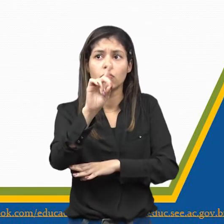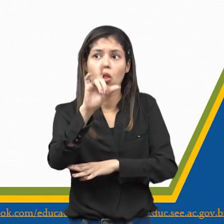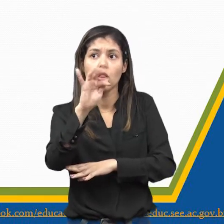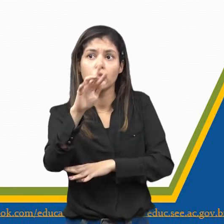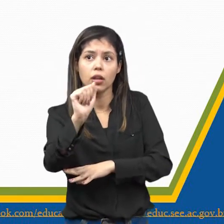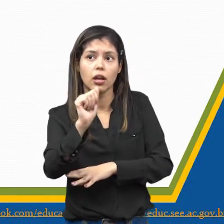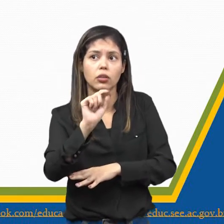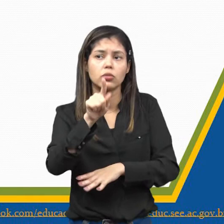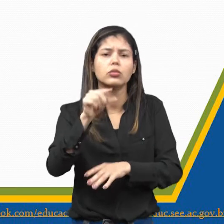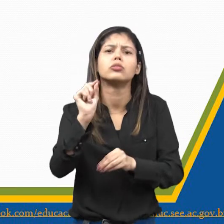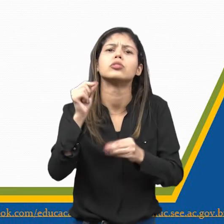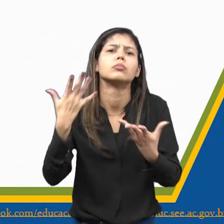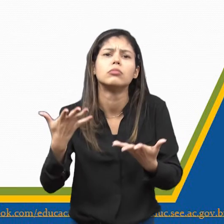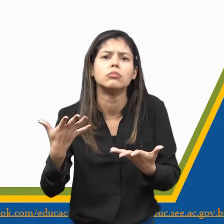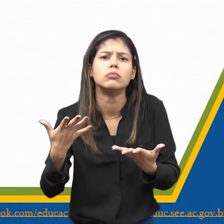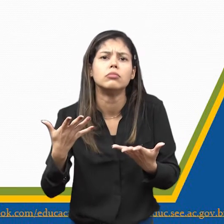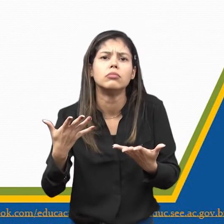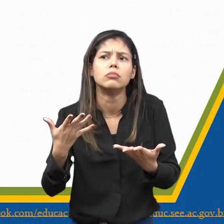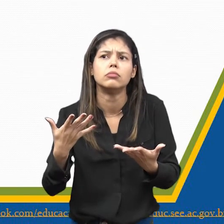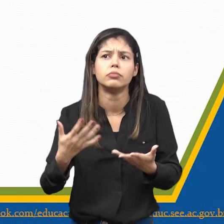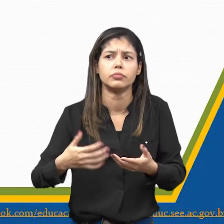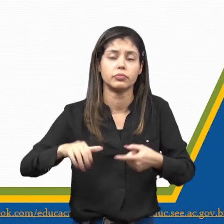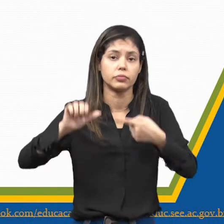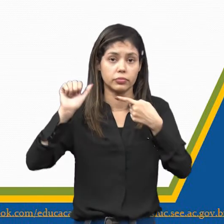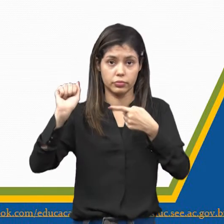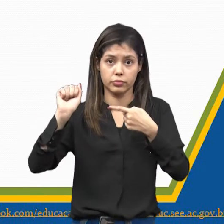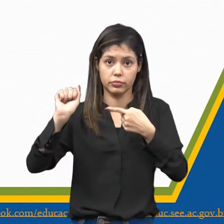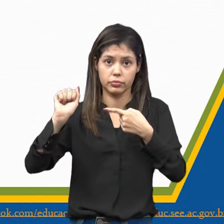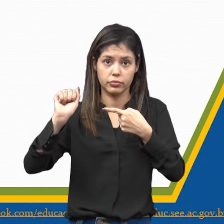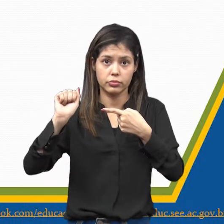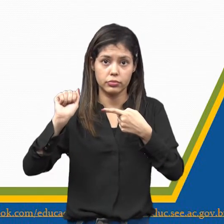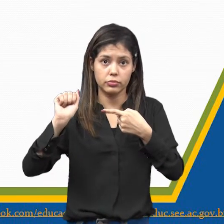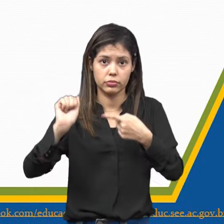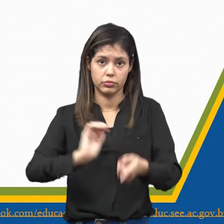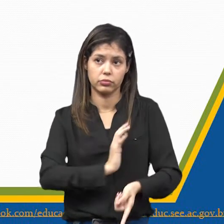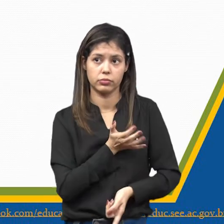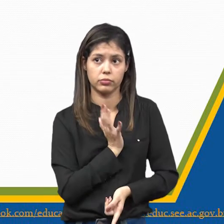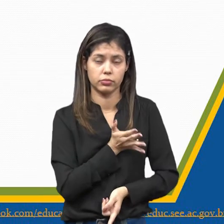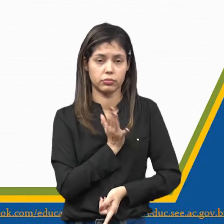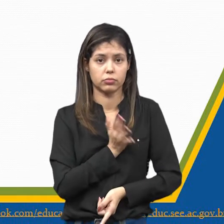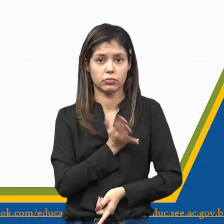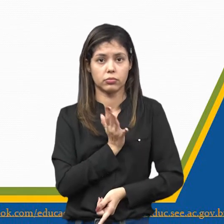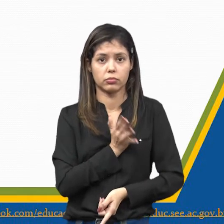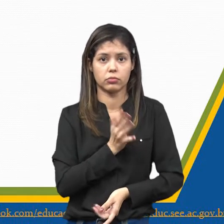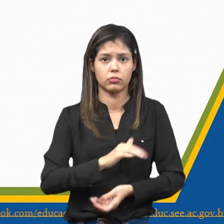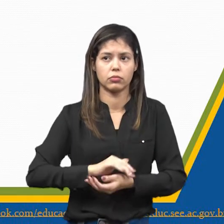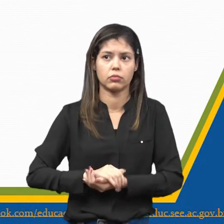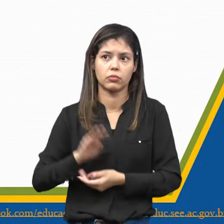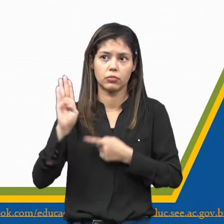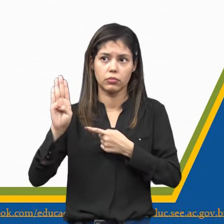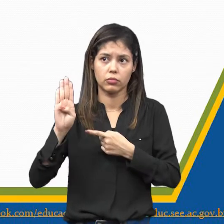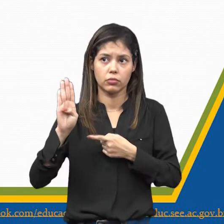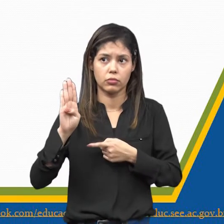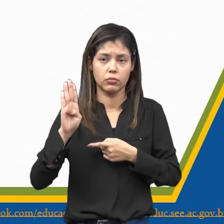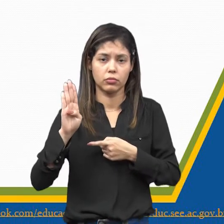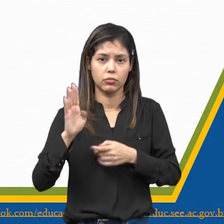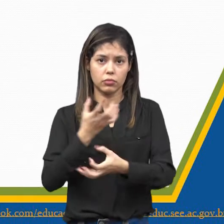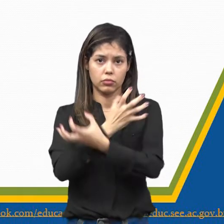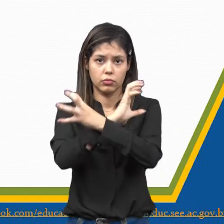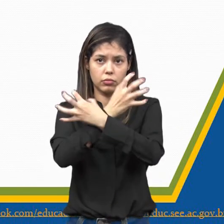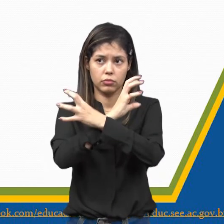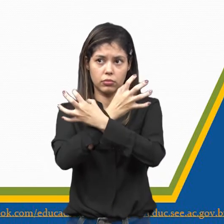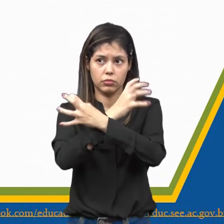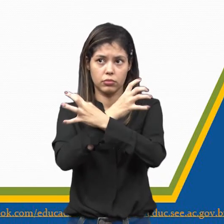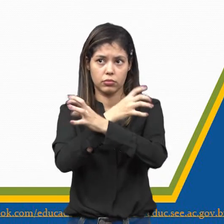voluntária é o tipo, alternativa A, estriado cardíaco, alternativa B,